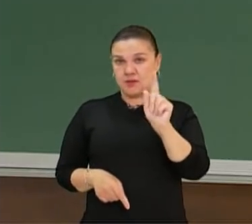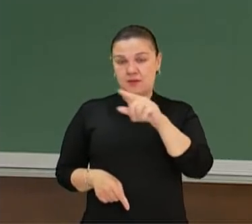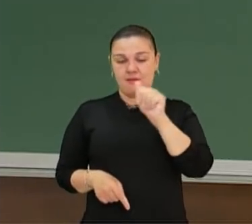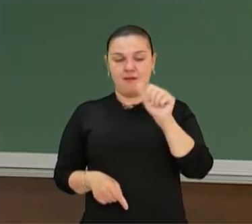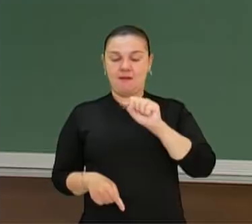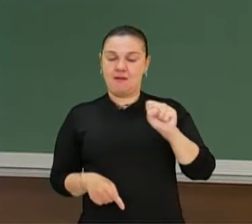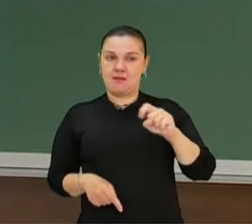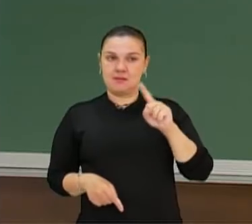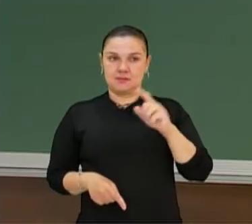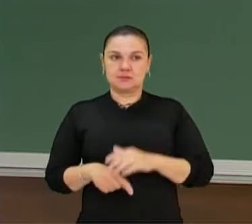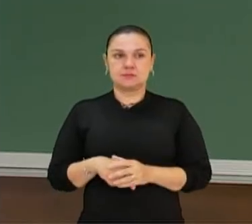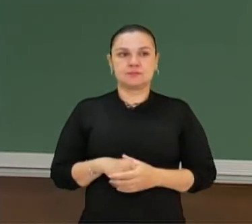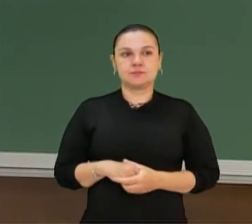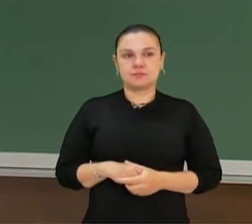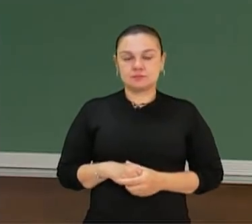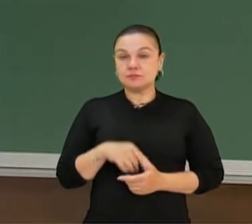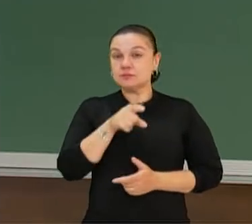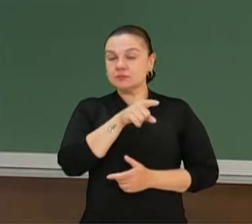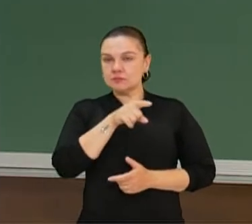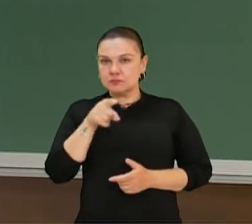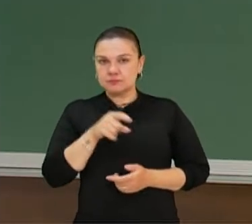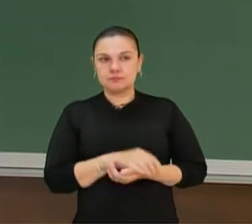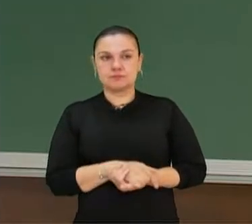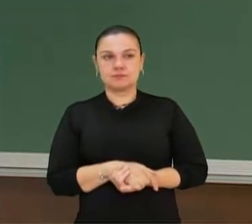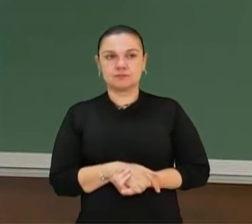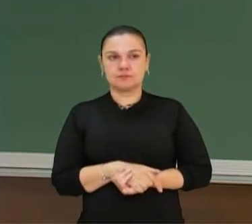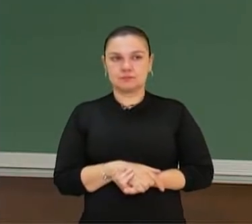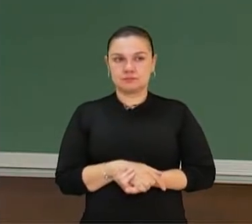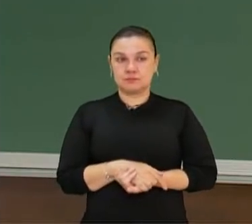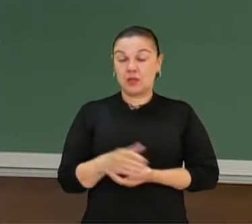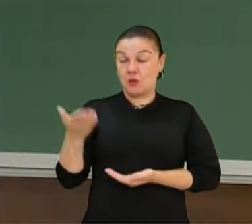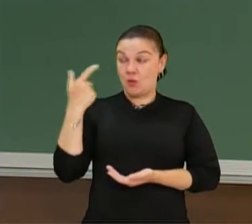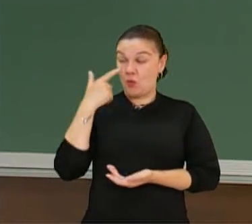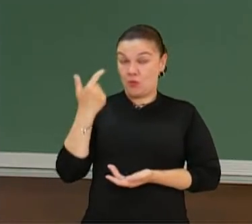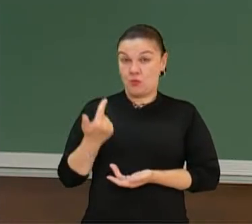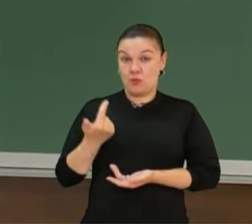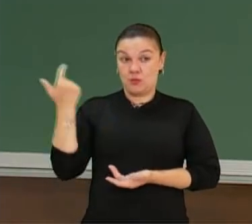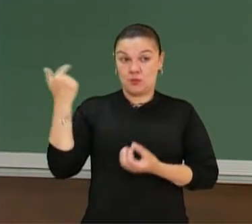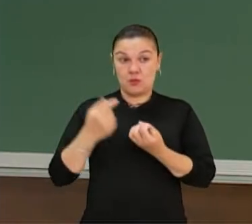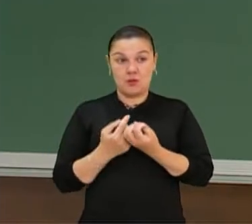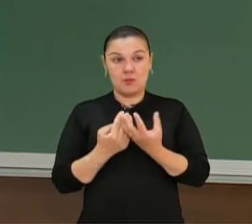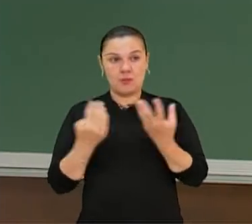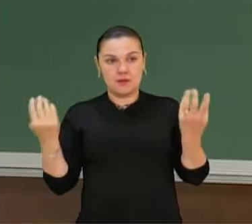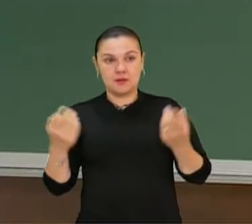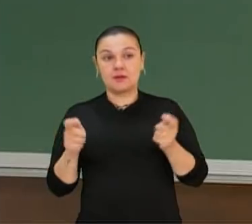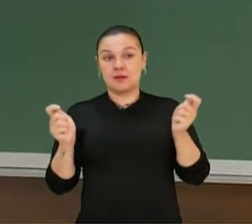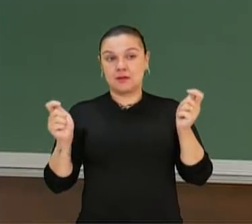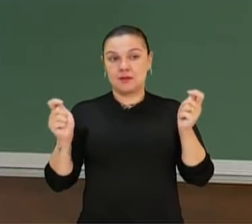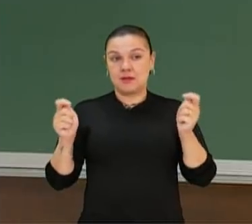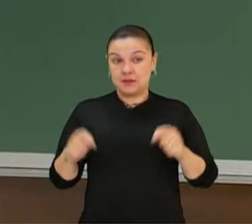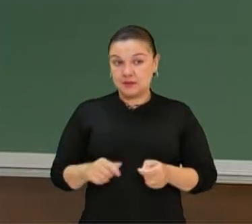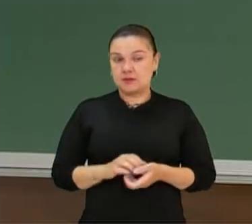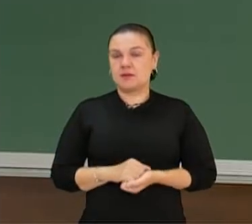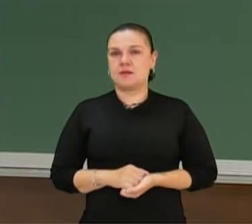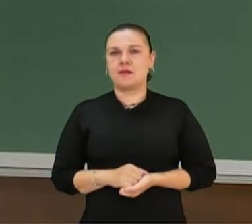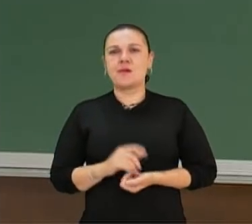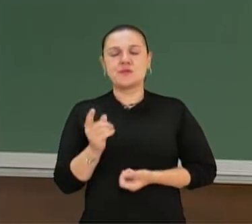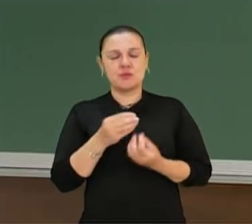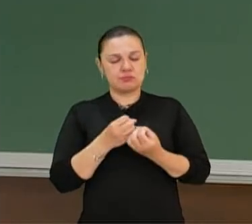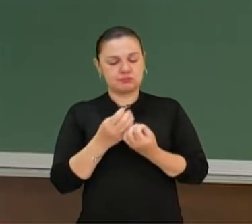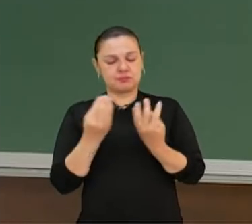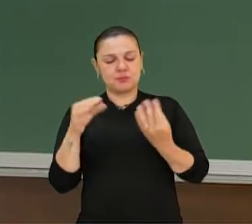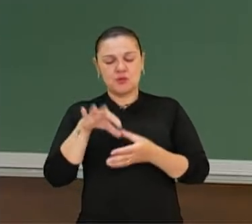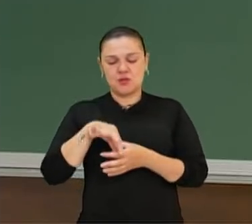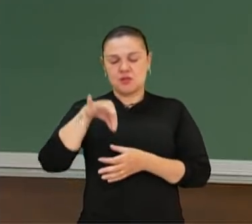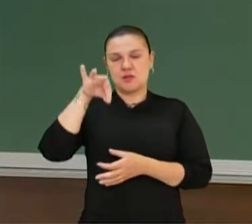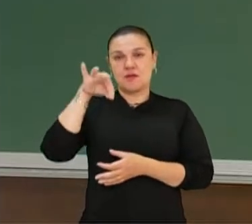tá bom? E agora eu quero que vocês, observando esse baralho, descubram essa probabilidade para mim. Qual a probabilidade de sortear